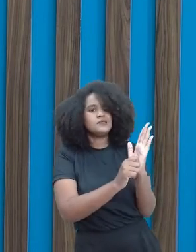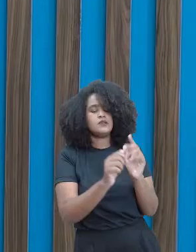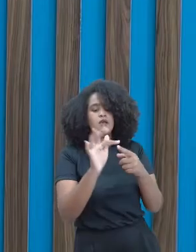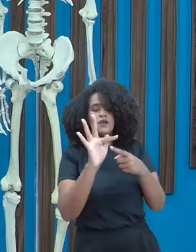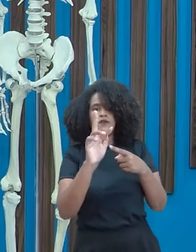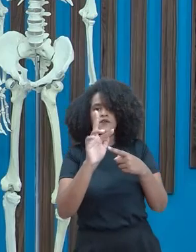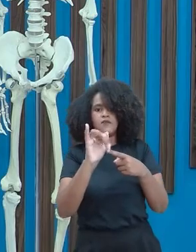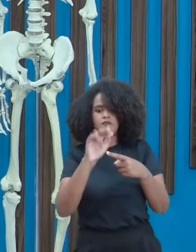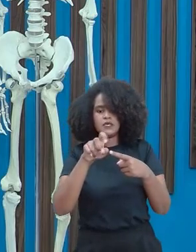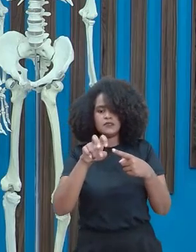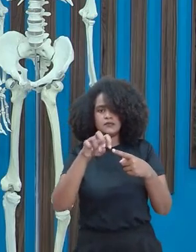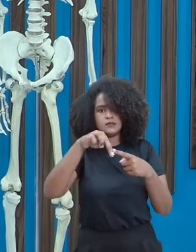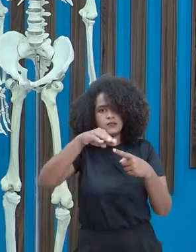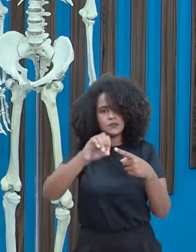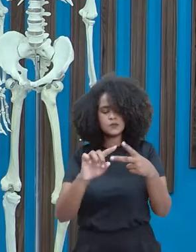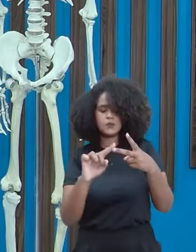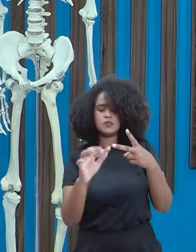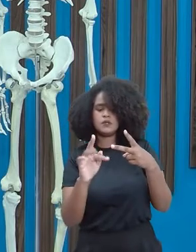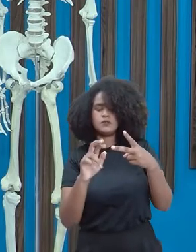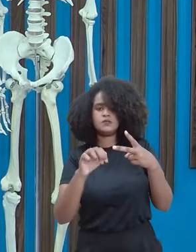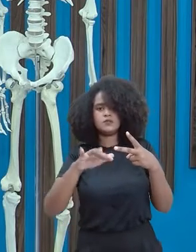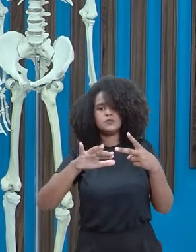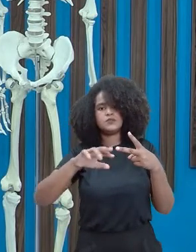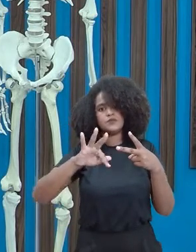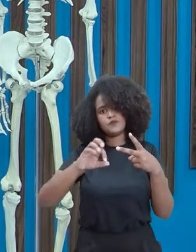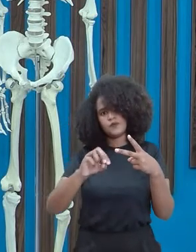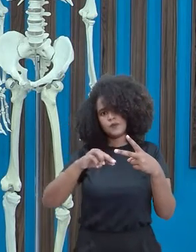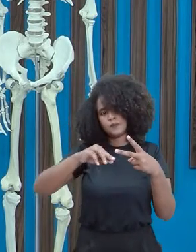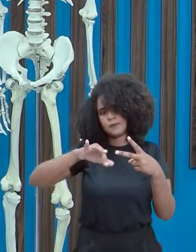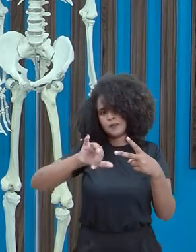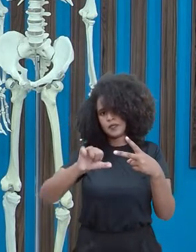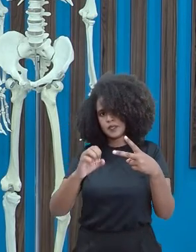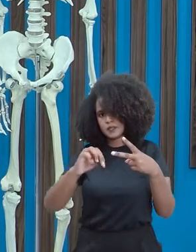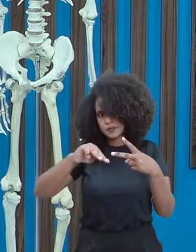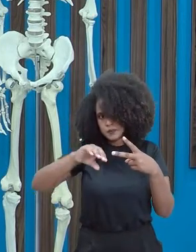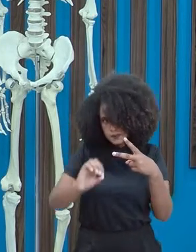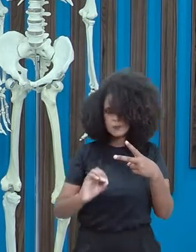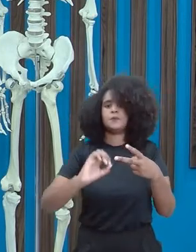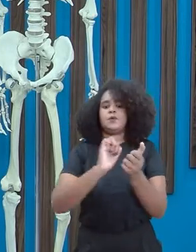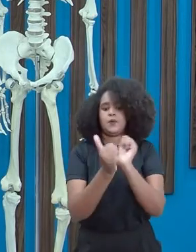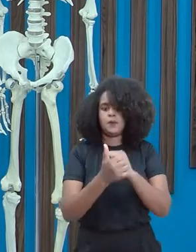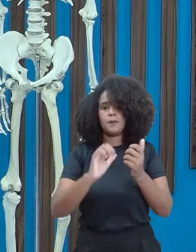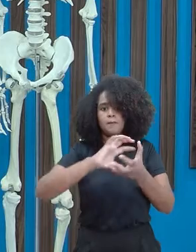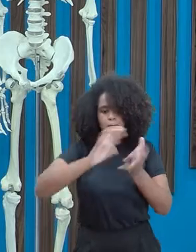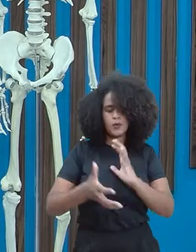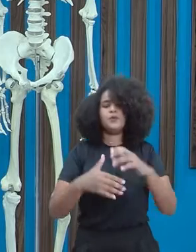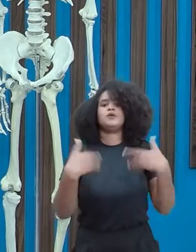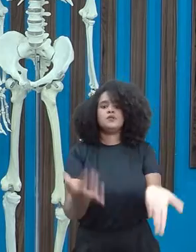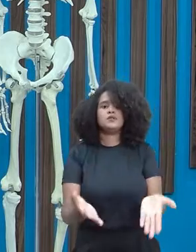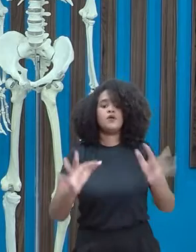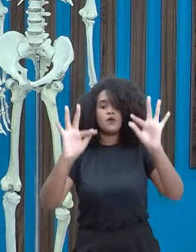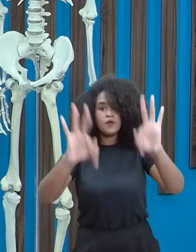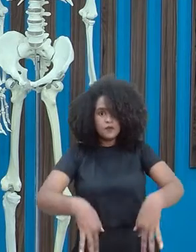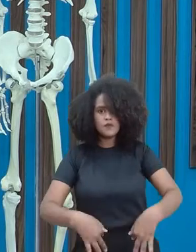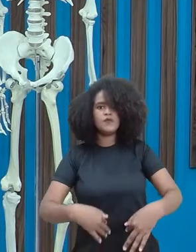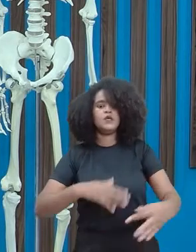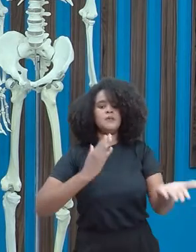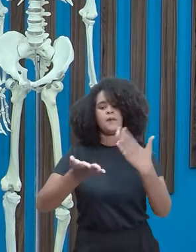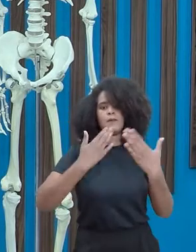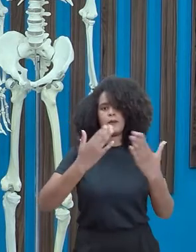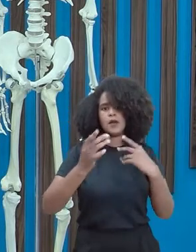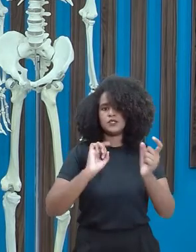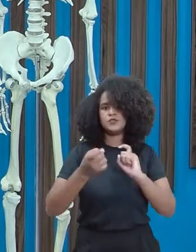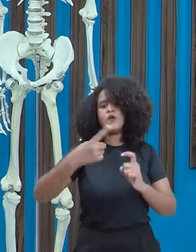fixismo e transformismo, para a gente poder aí, né, anotar e no final a gente ter alguma, no momento da